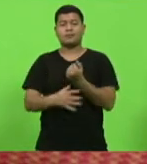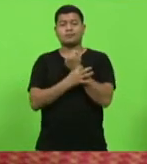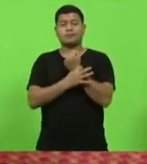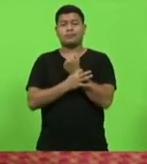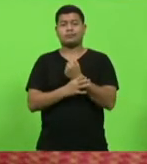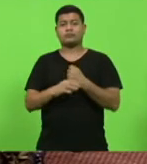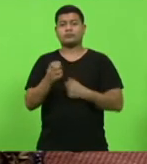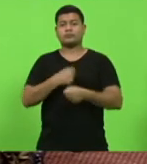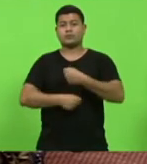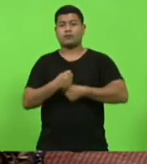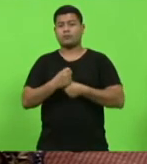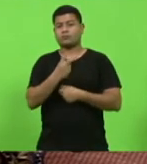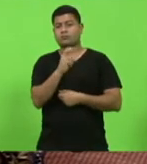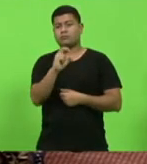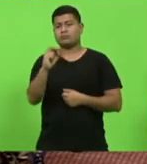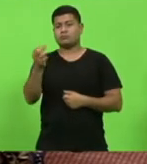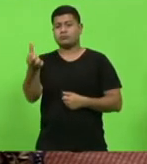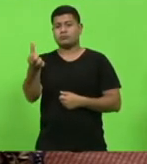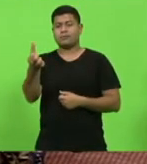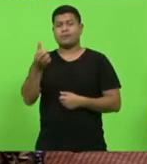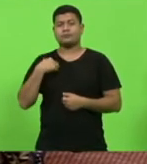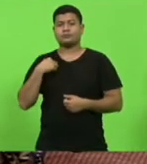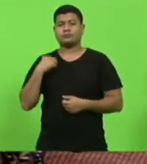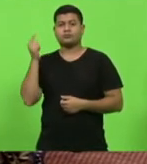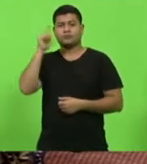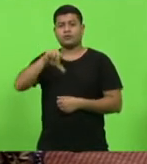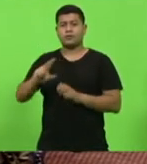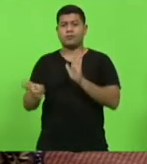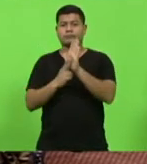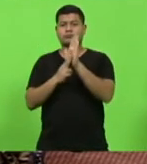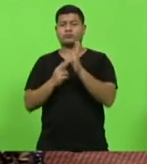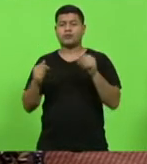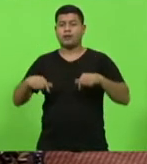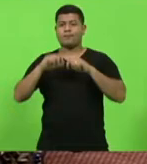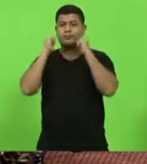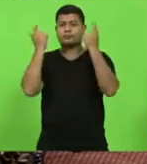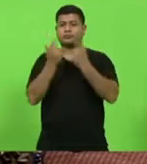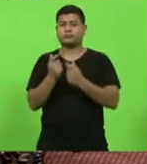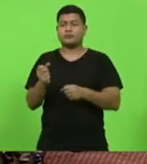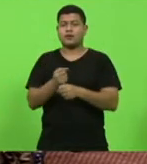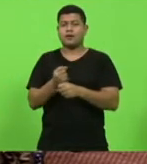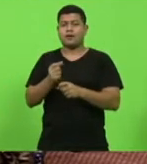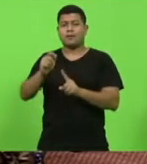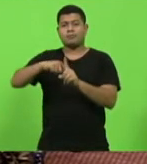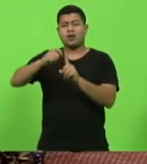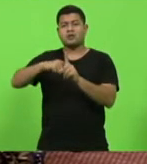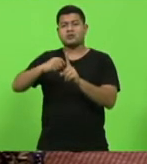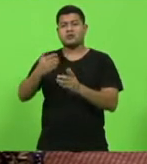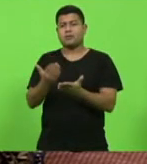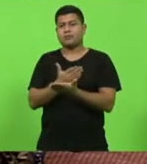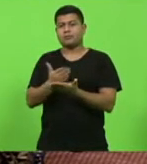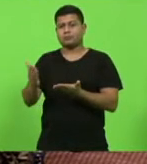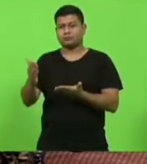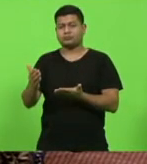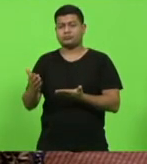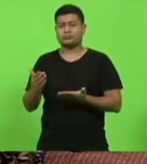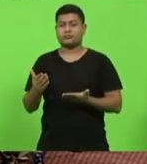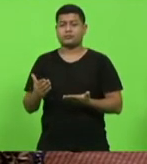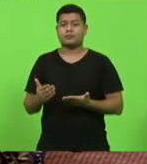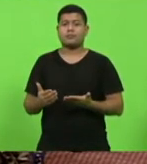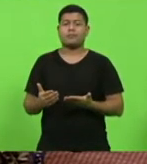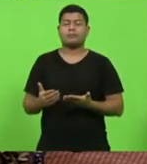2006 que eu tive a oportunidade de assumir essa Assembleia por alguns meses e que